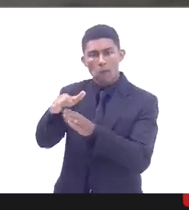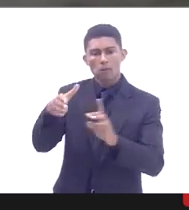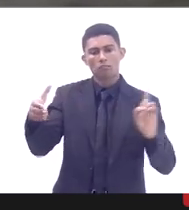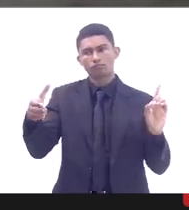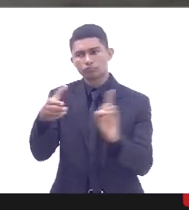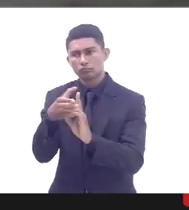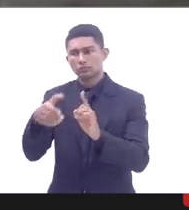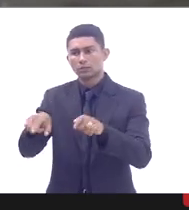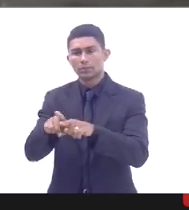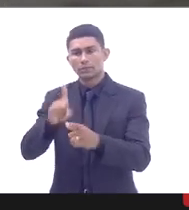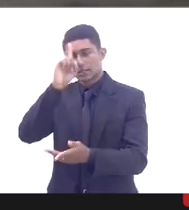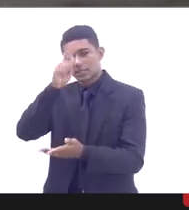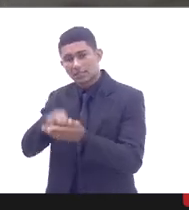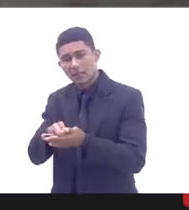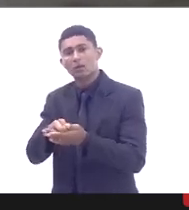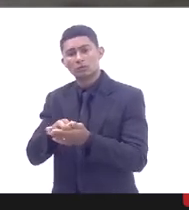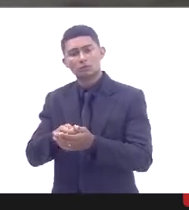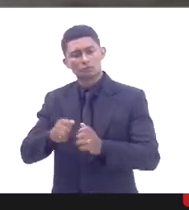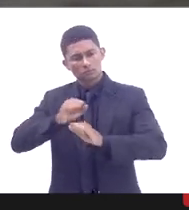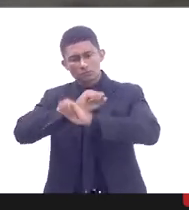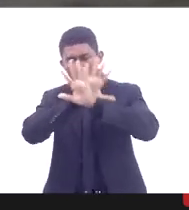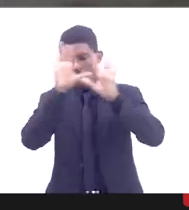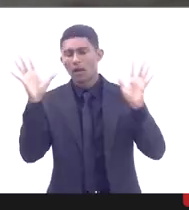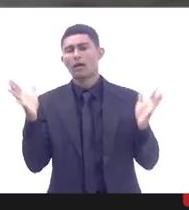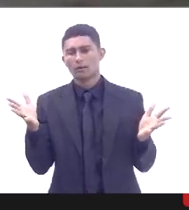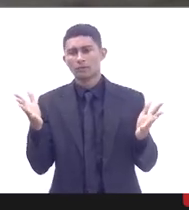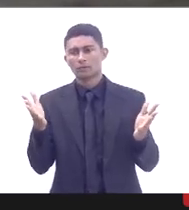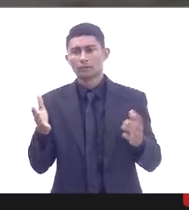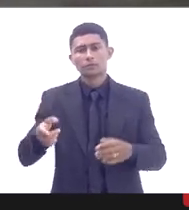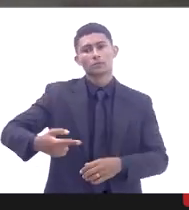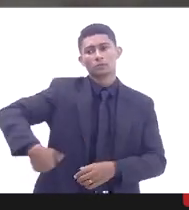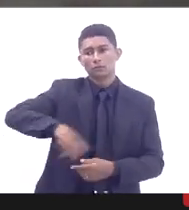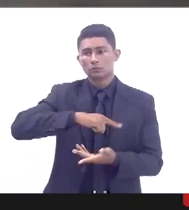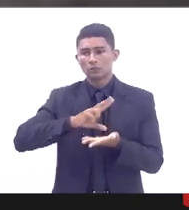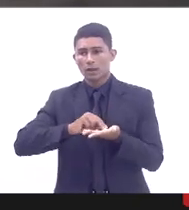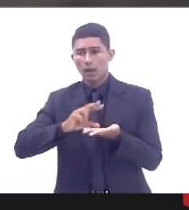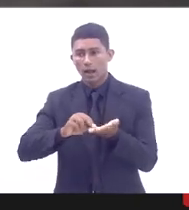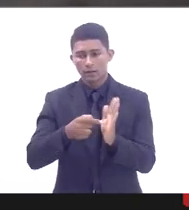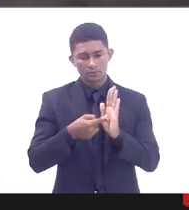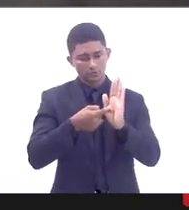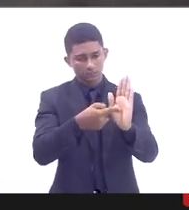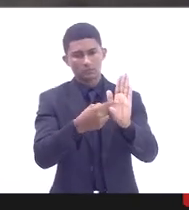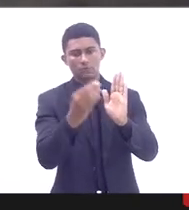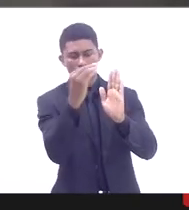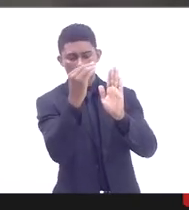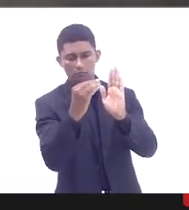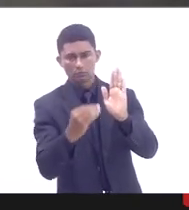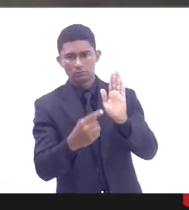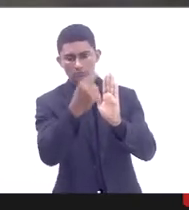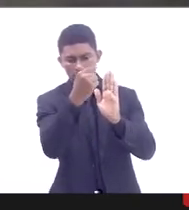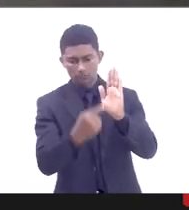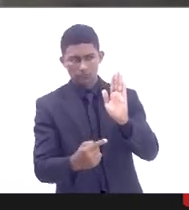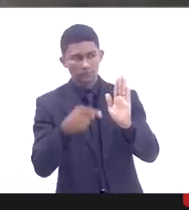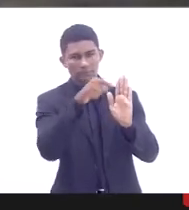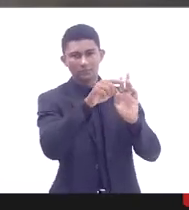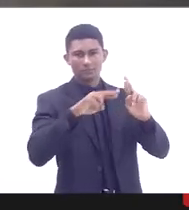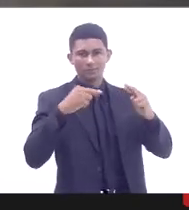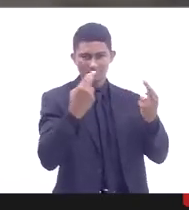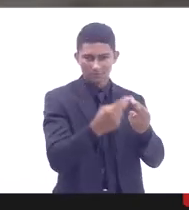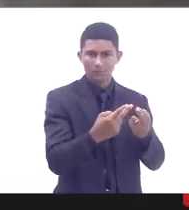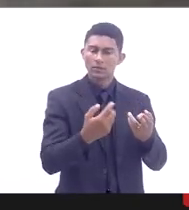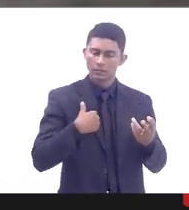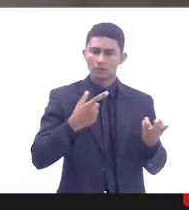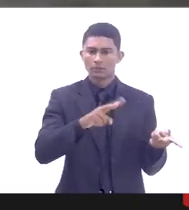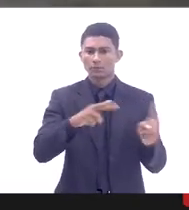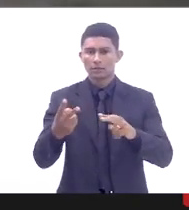nas decisões da Universidade elas quiserem mais uma lata com os principais encaminhamentos da Assembleia da pós-graduação E aí eu